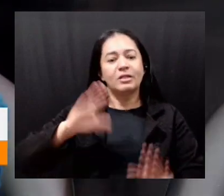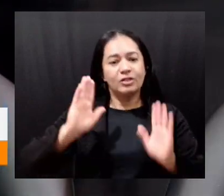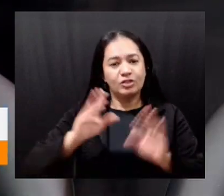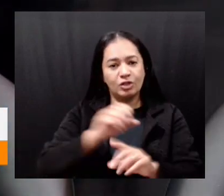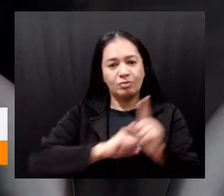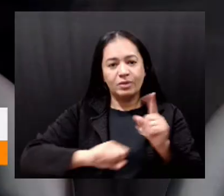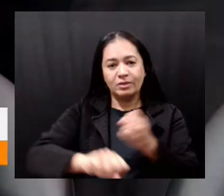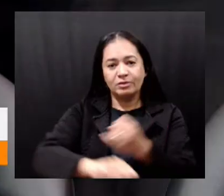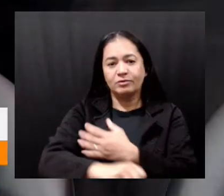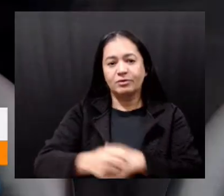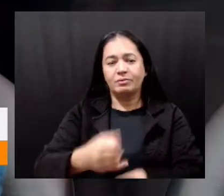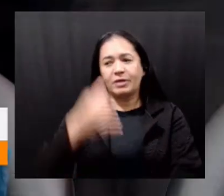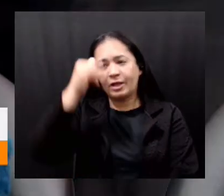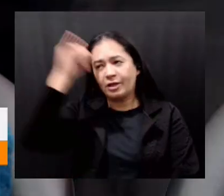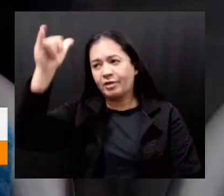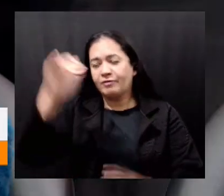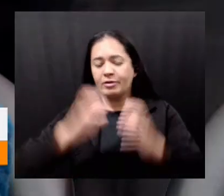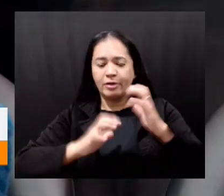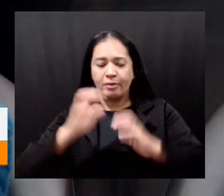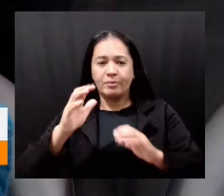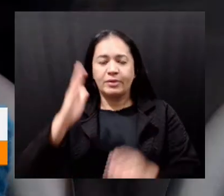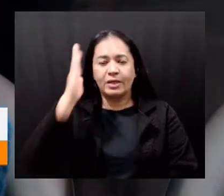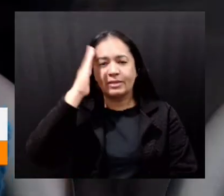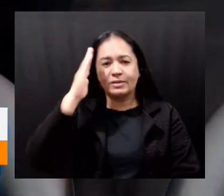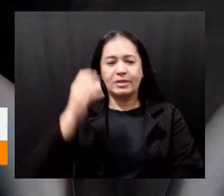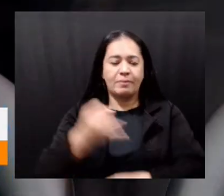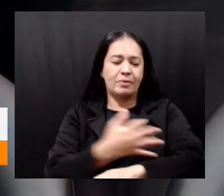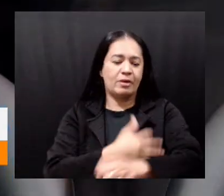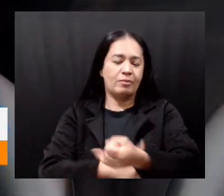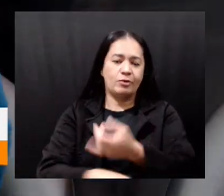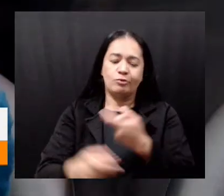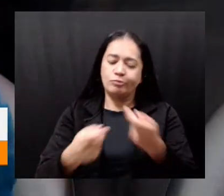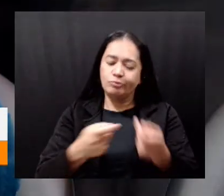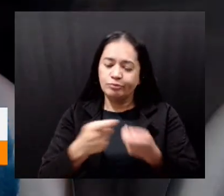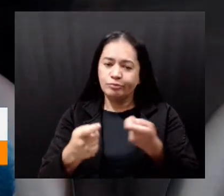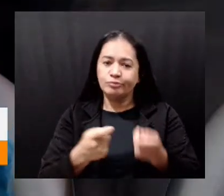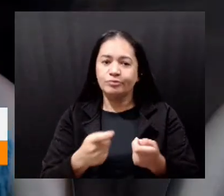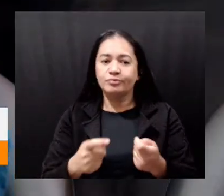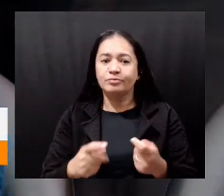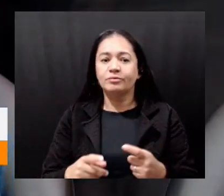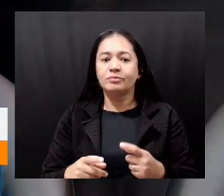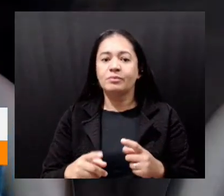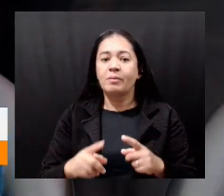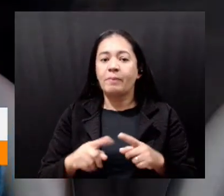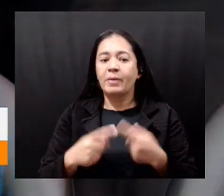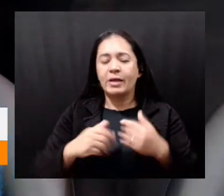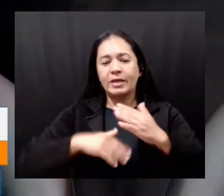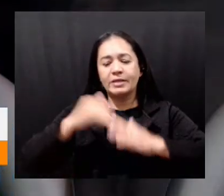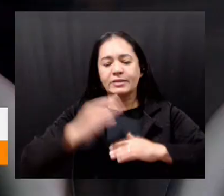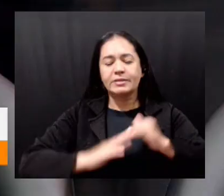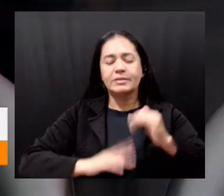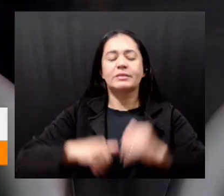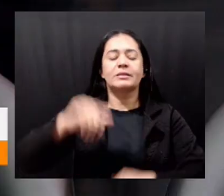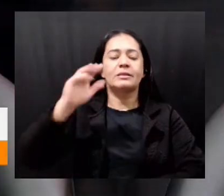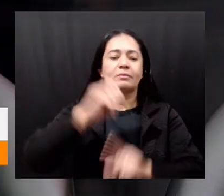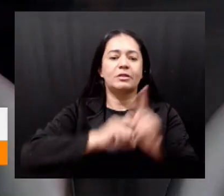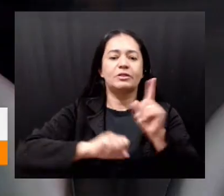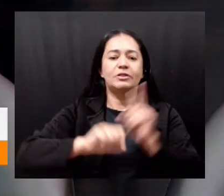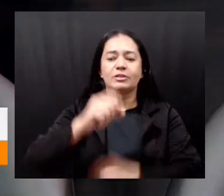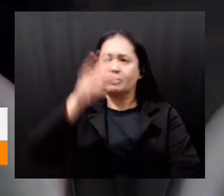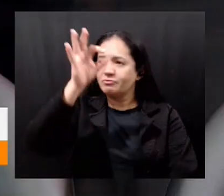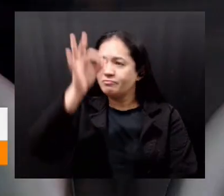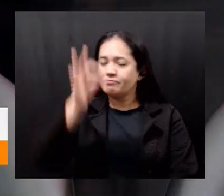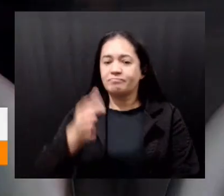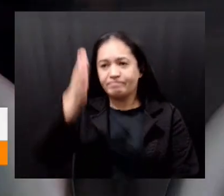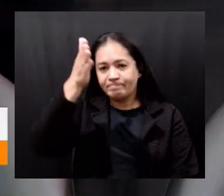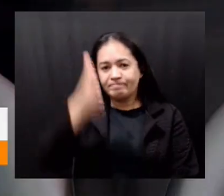para aprender a lidar com as emoções, para ter mais habilidade social, para ser mais assertiva, né?